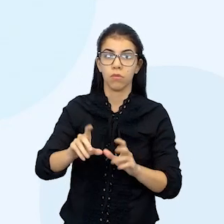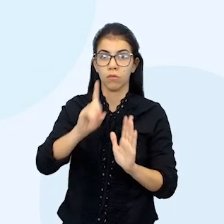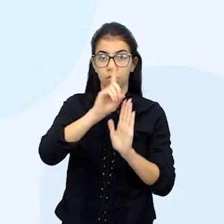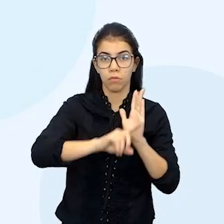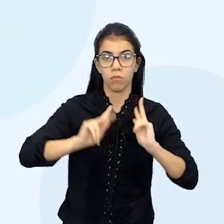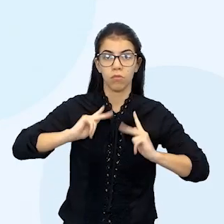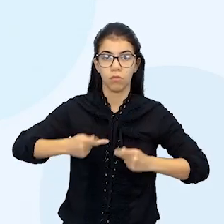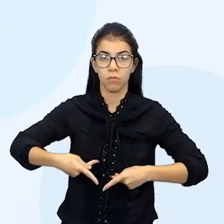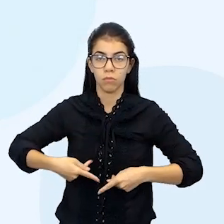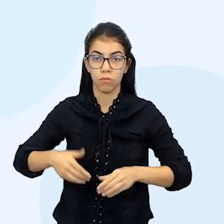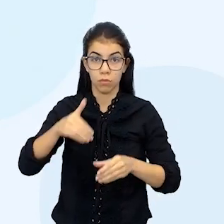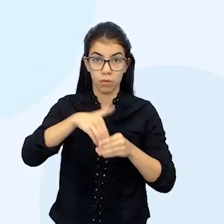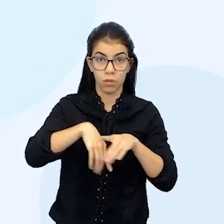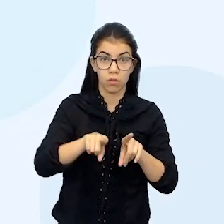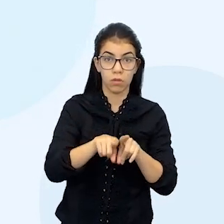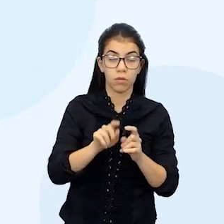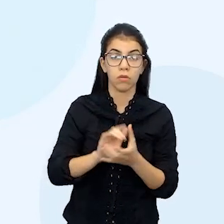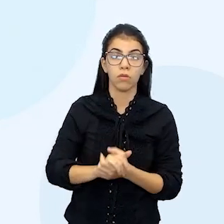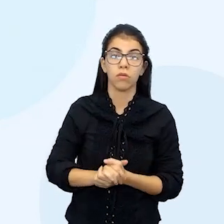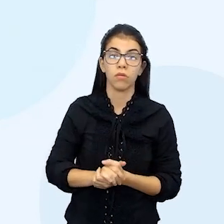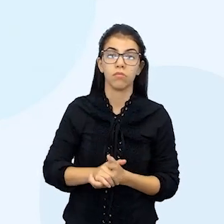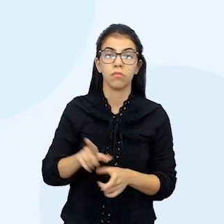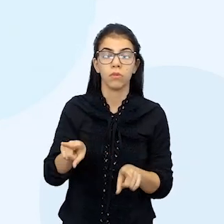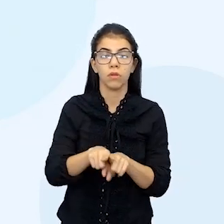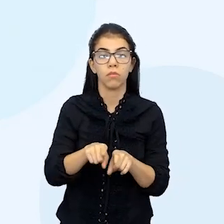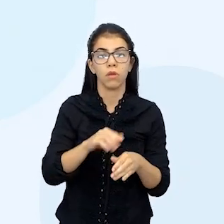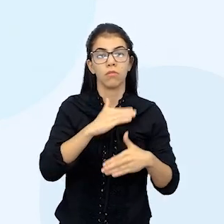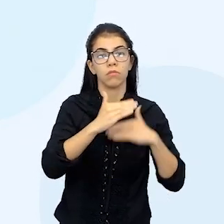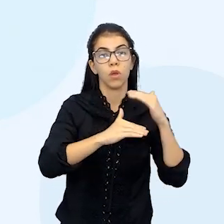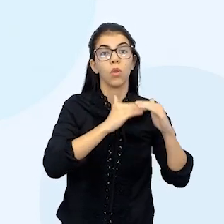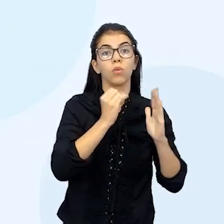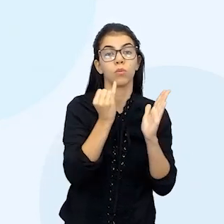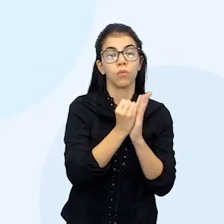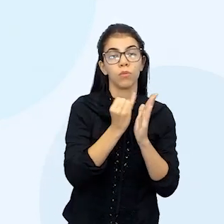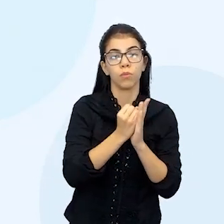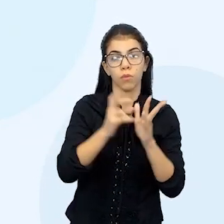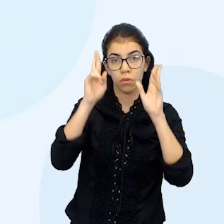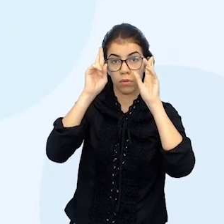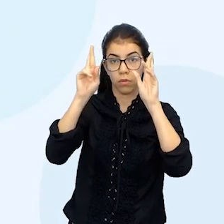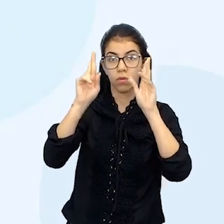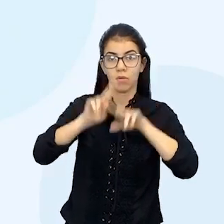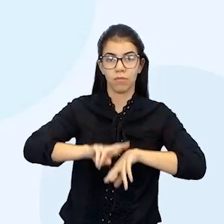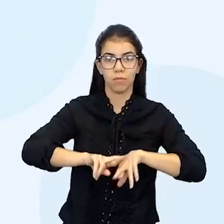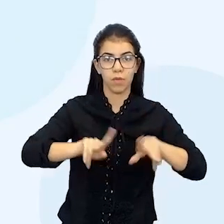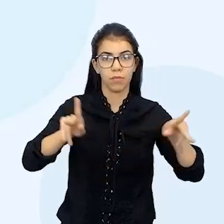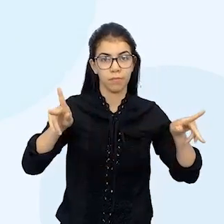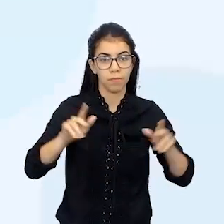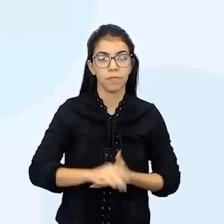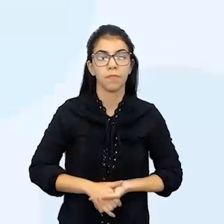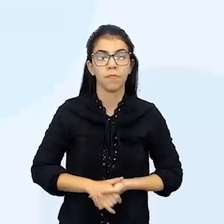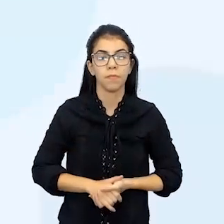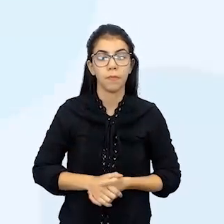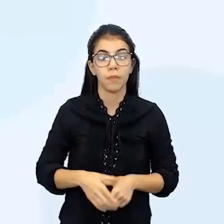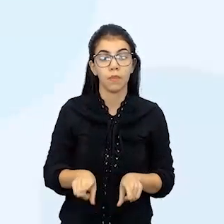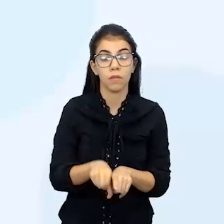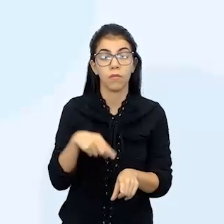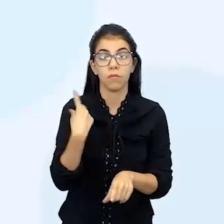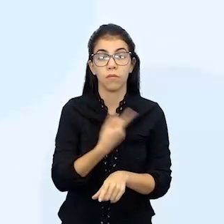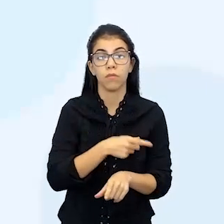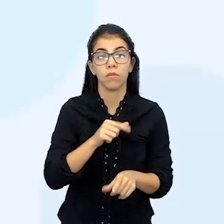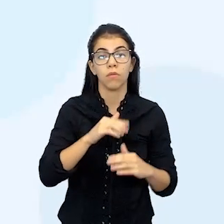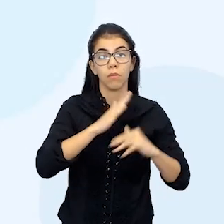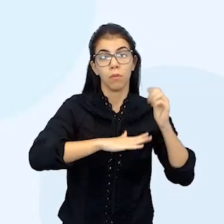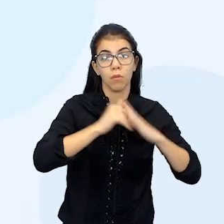humanos, com foco na construção de identidade e respeito às diferenças. Para isso, nós vamos trabalhar